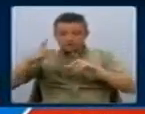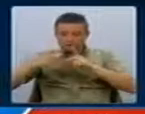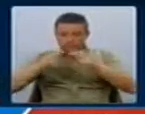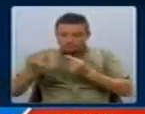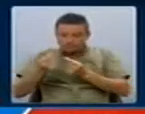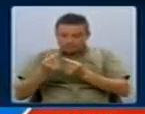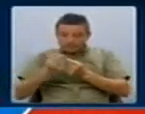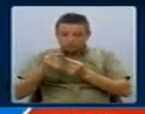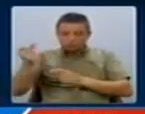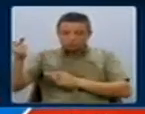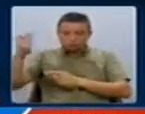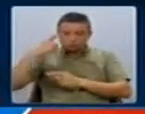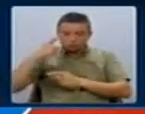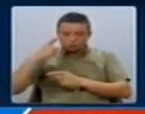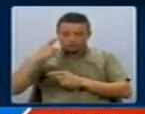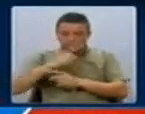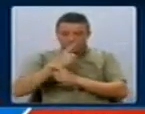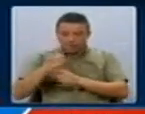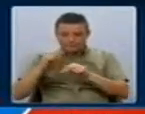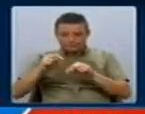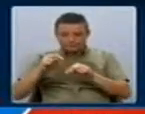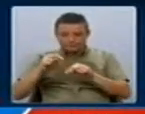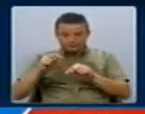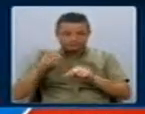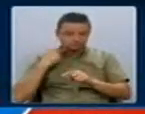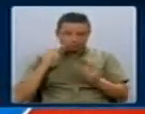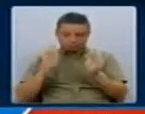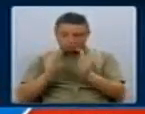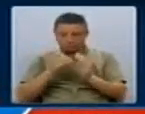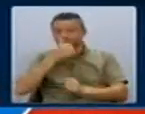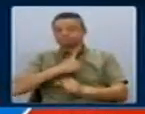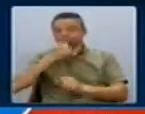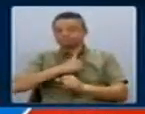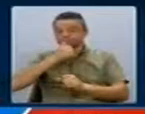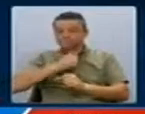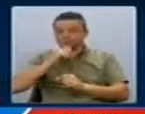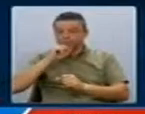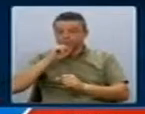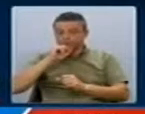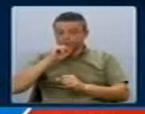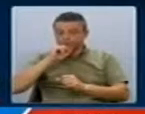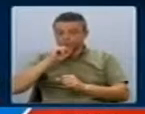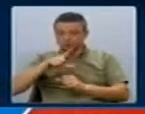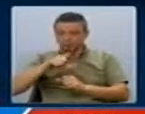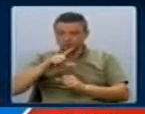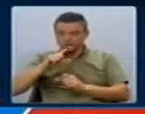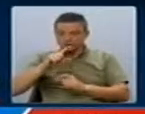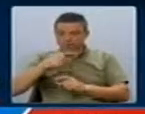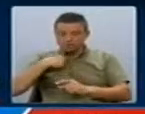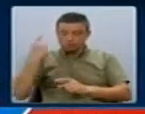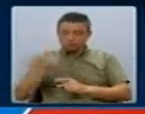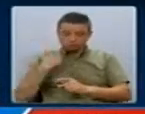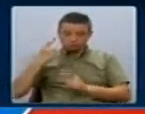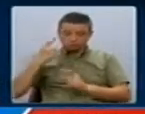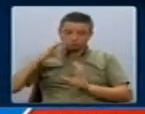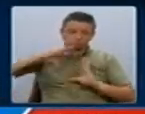Sol, chama-se Próxima Centauri, é uma anã vermelha. E, portanto, são aquelas que provavelmente populam mais o nosso universo. E depois